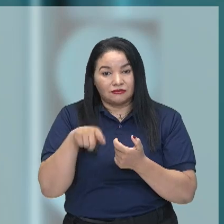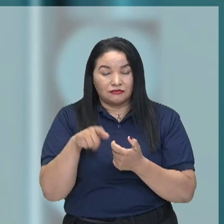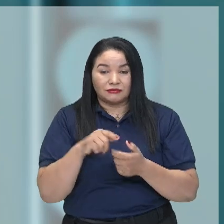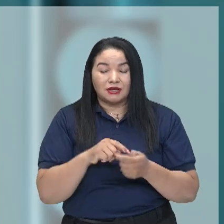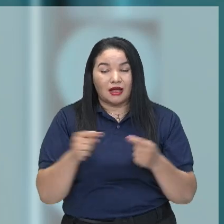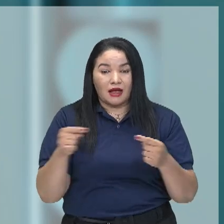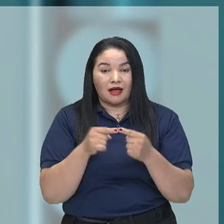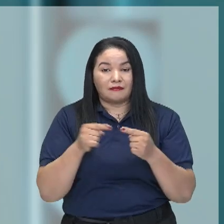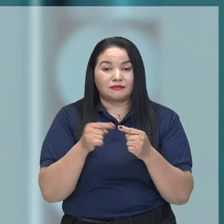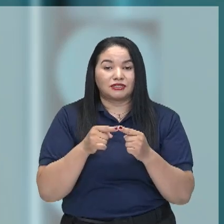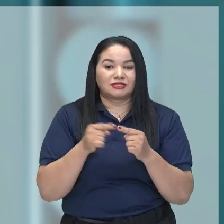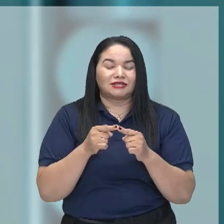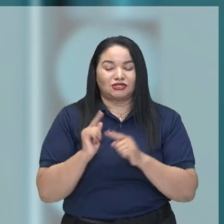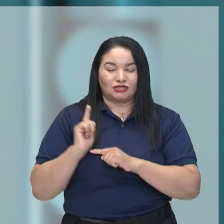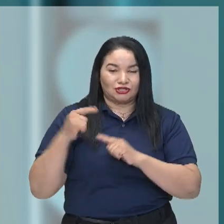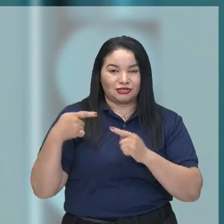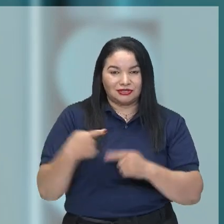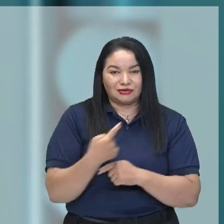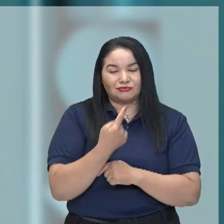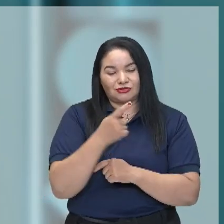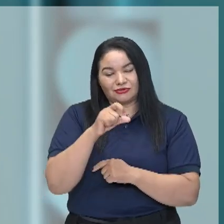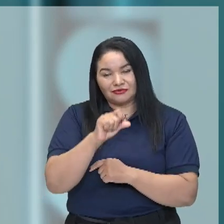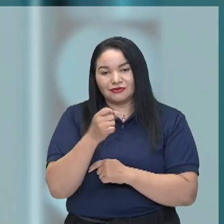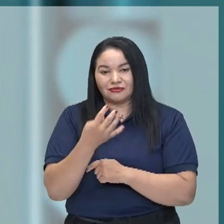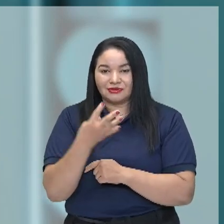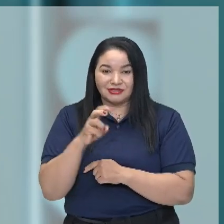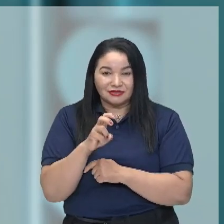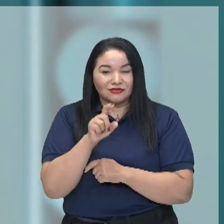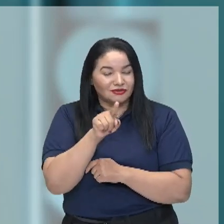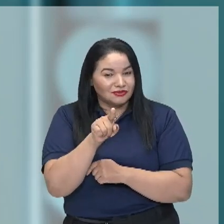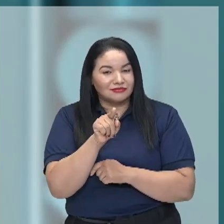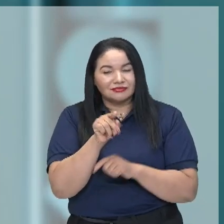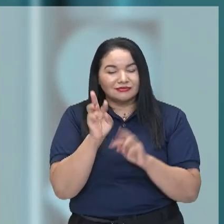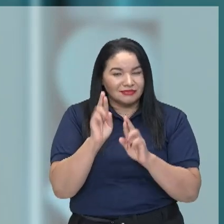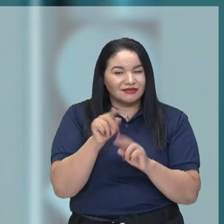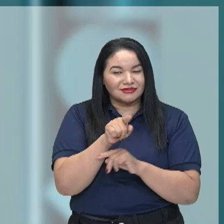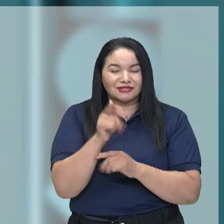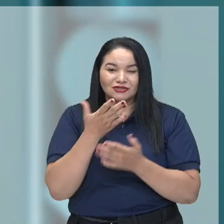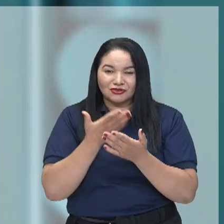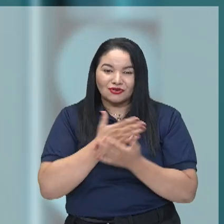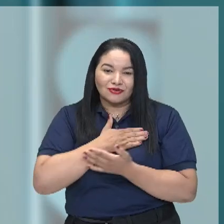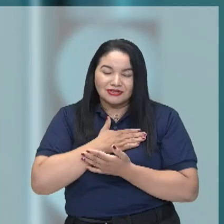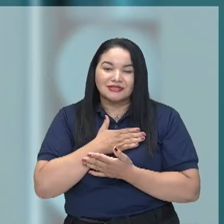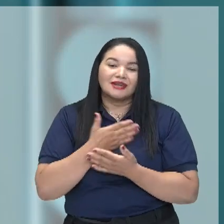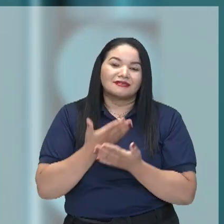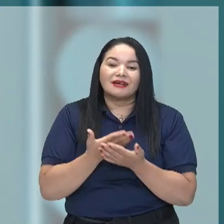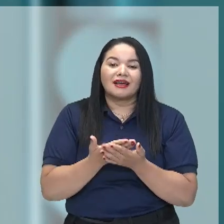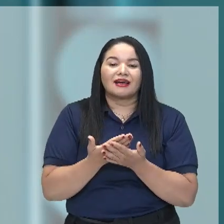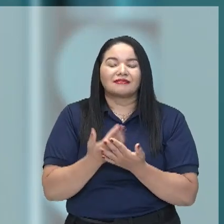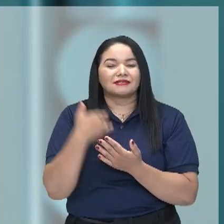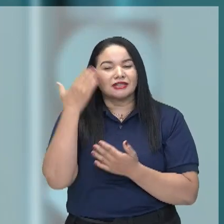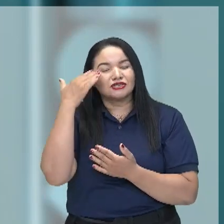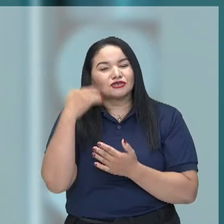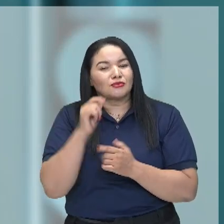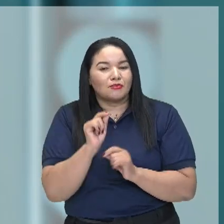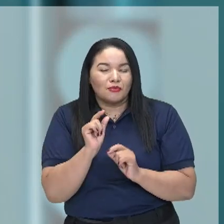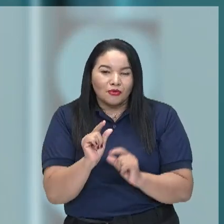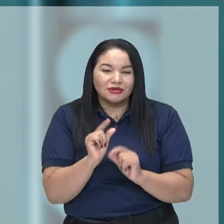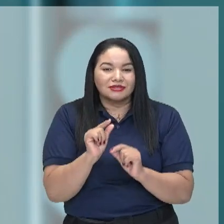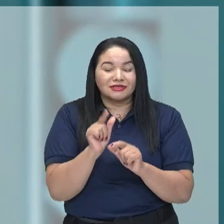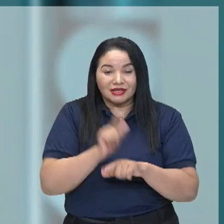de 1945. Espero que tenham gostado da aula de hoje, que tenham entendido um pouco dessa literatura